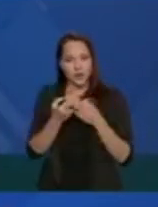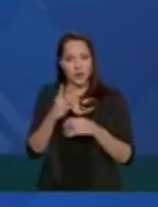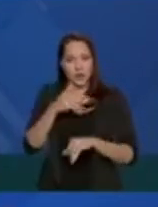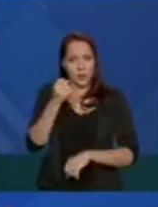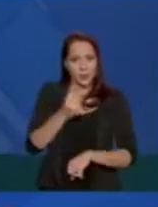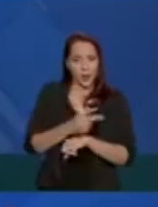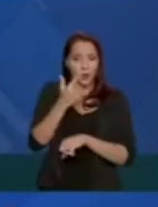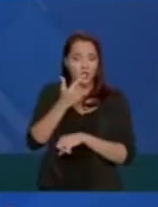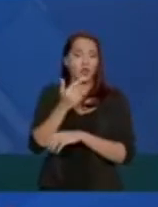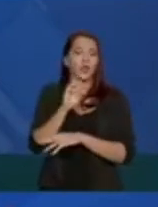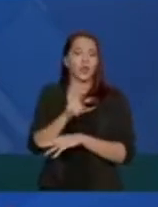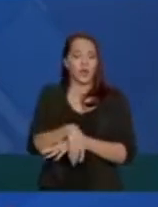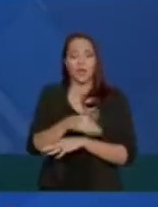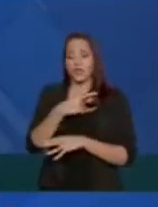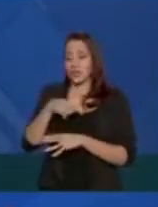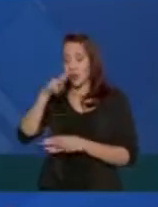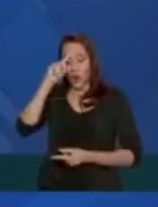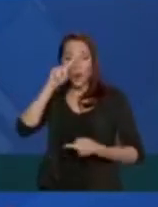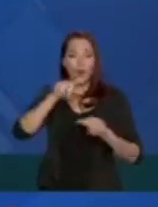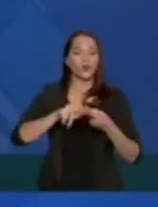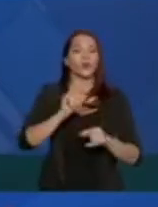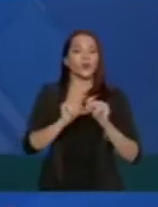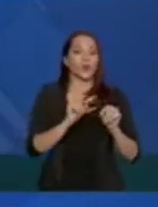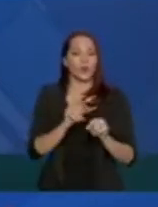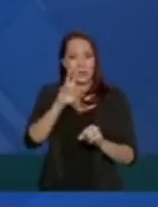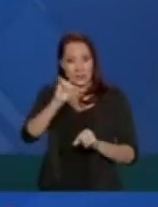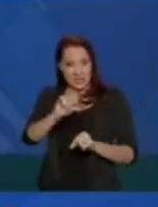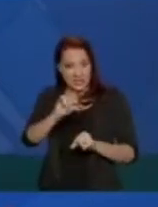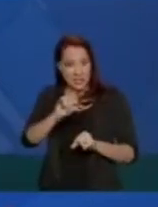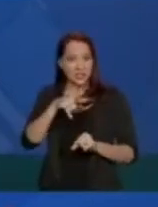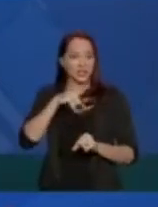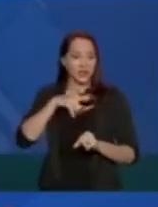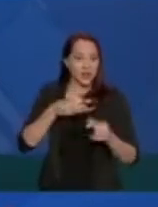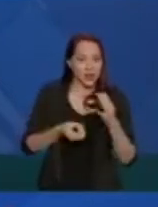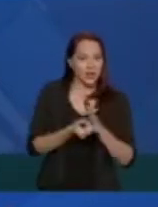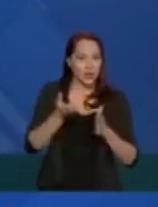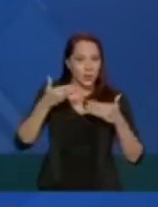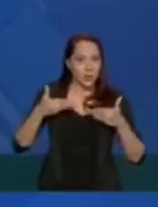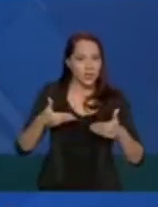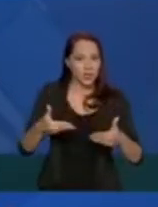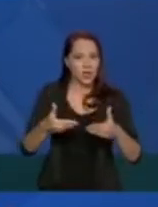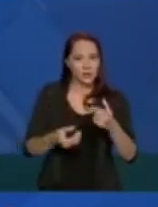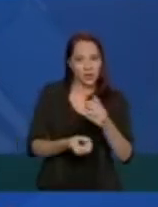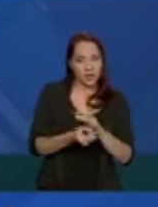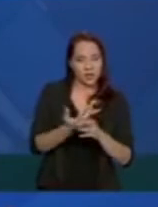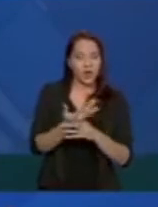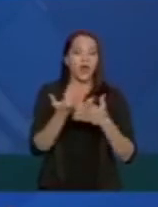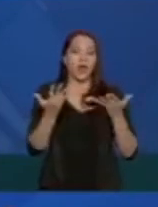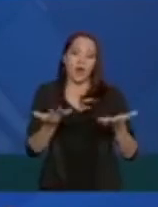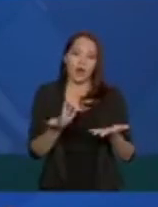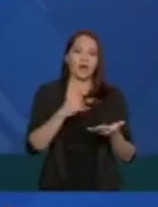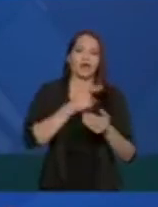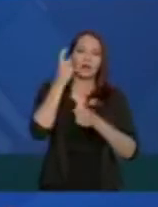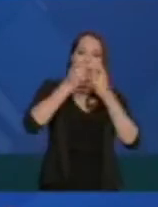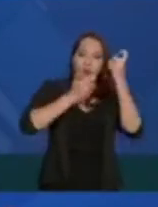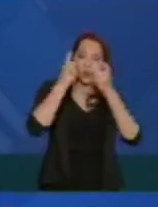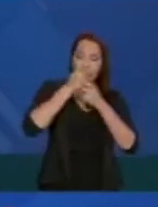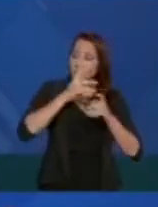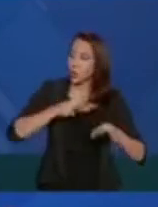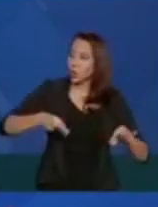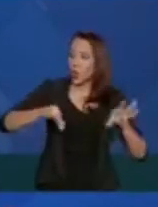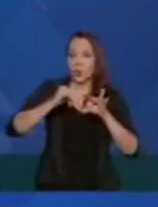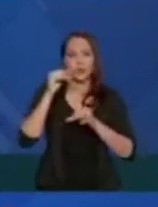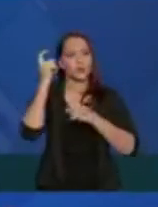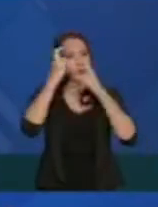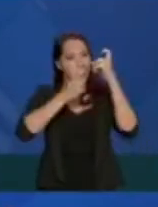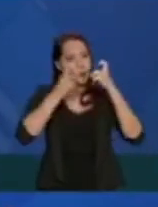um consenso a gente chegou. Se houver a criação do Ministério, há uma preocupação, e isso é consensual, de que